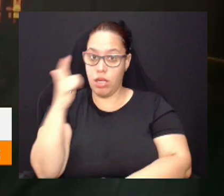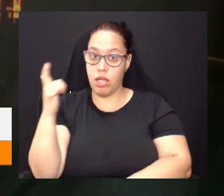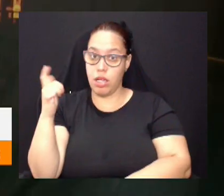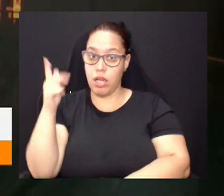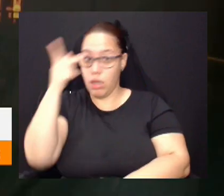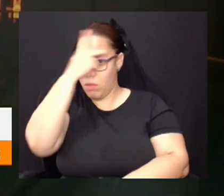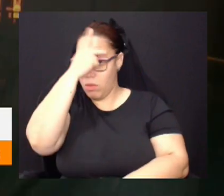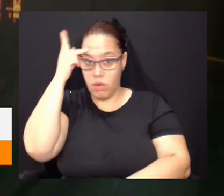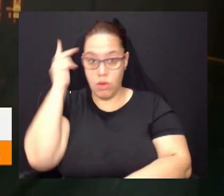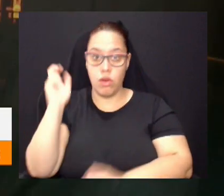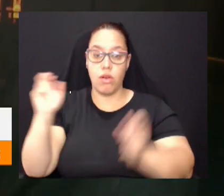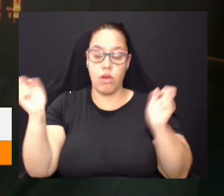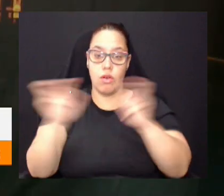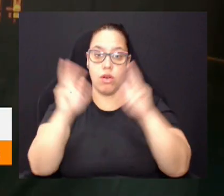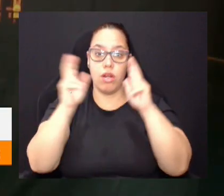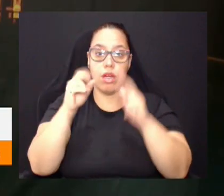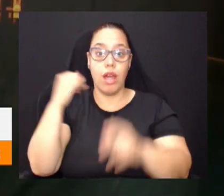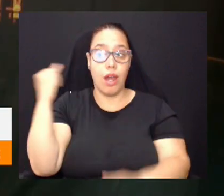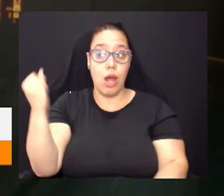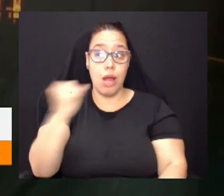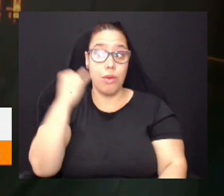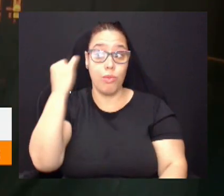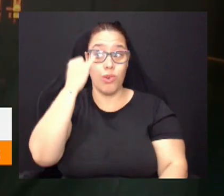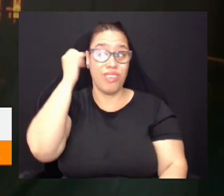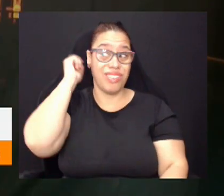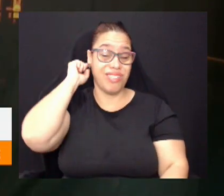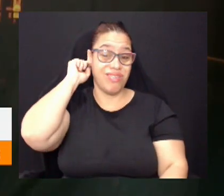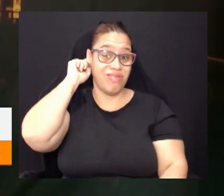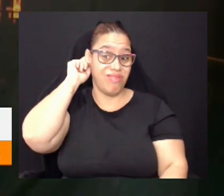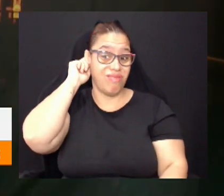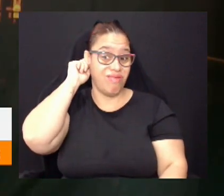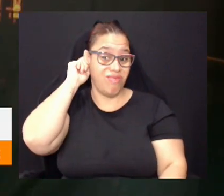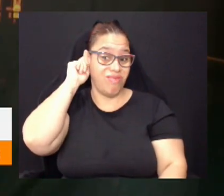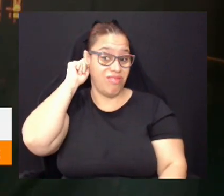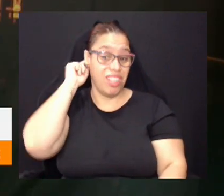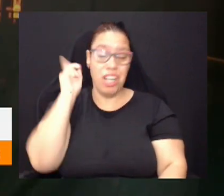sinal crucial. Você já parou para analisar isso?